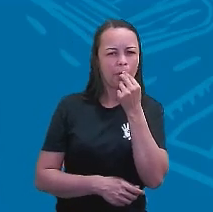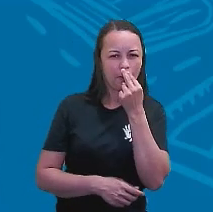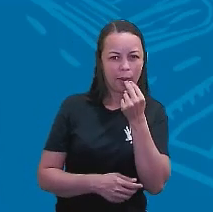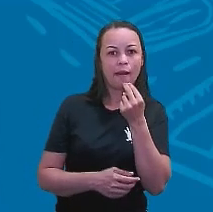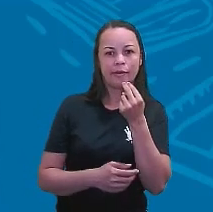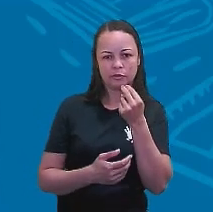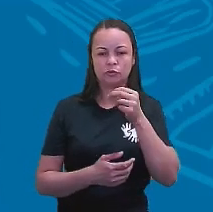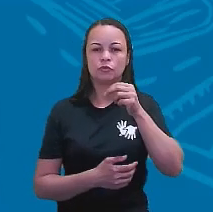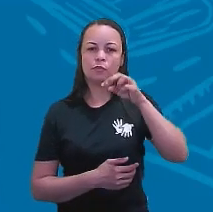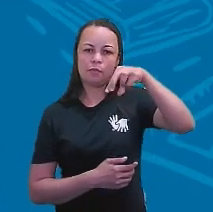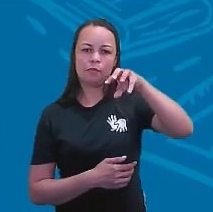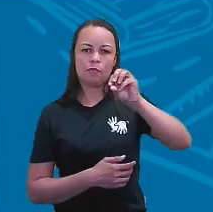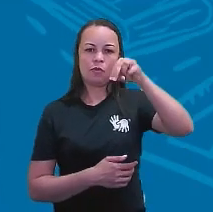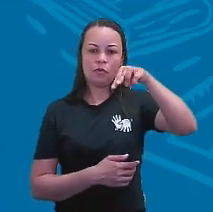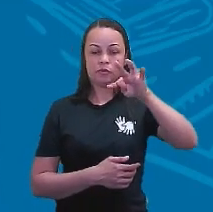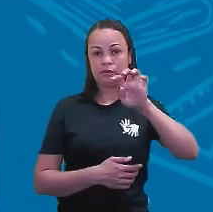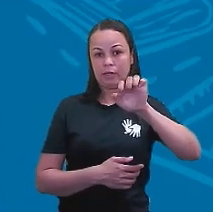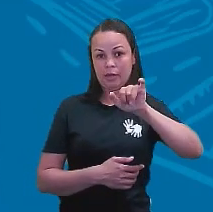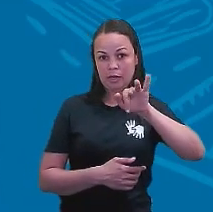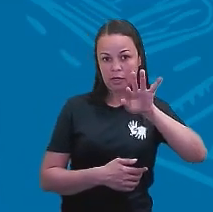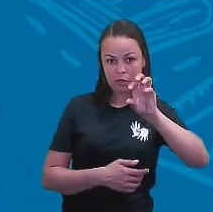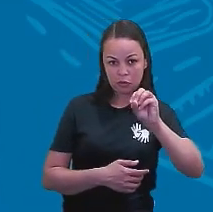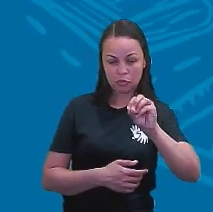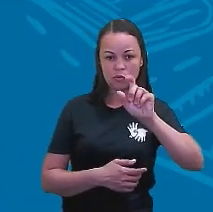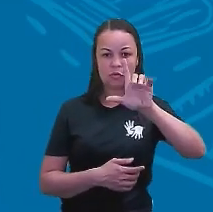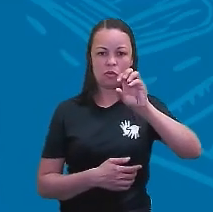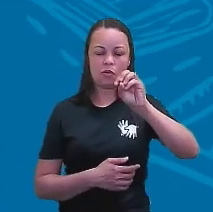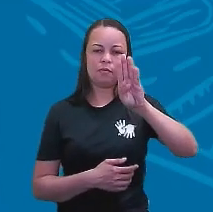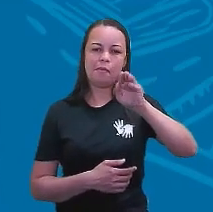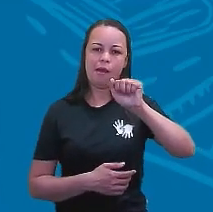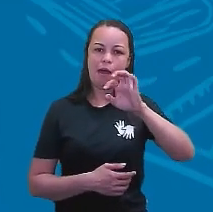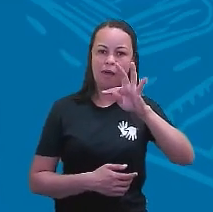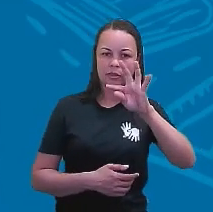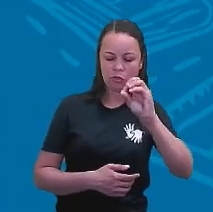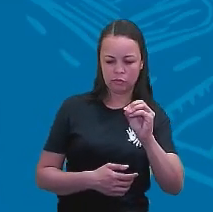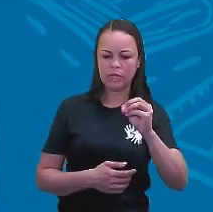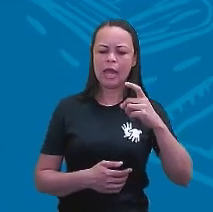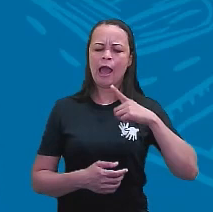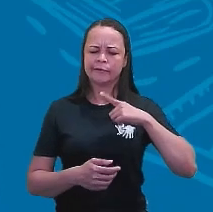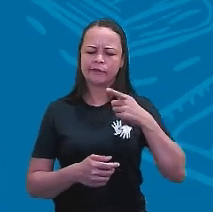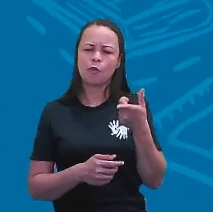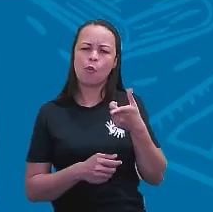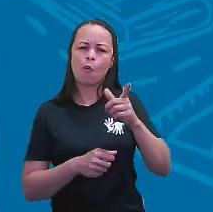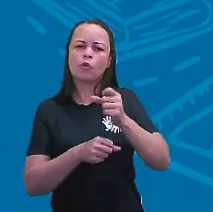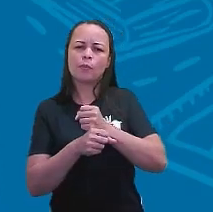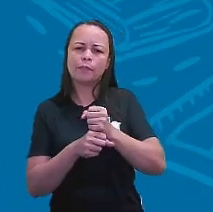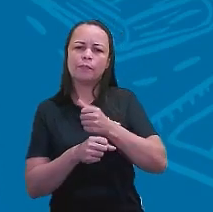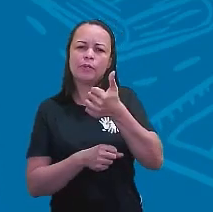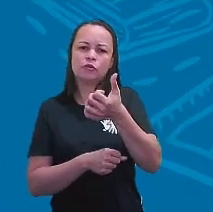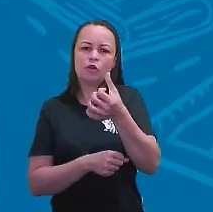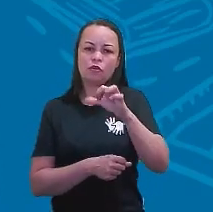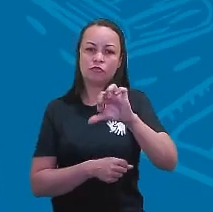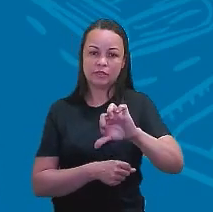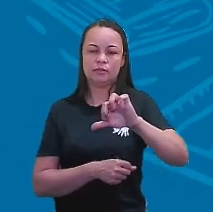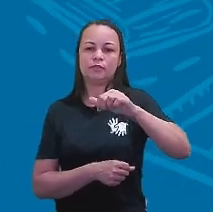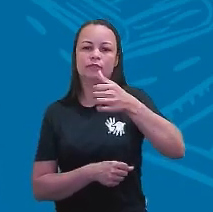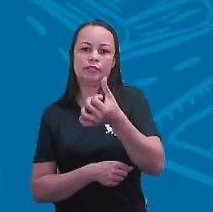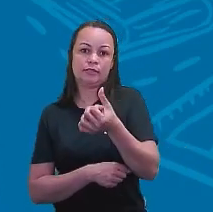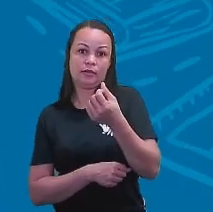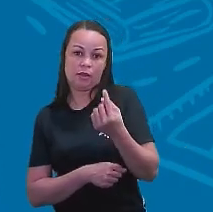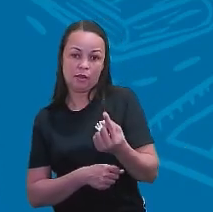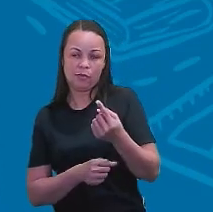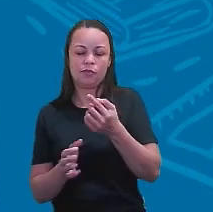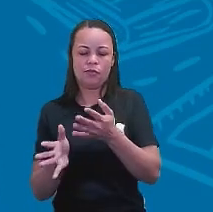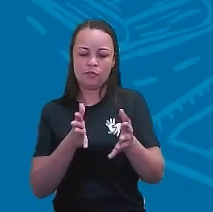em especial? Sim, temos 1961. E aí foi o ano que teve a